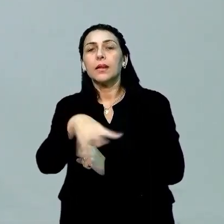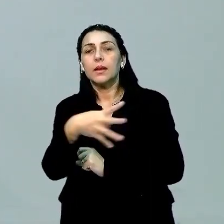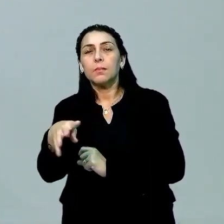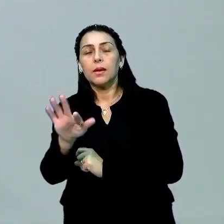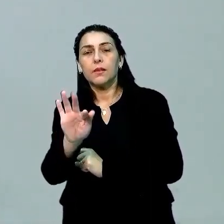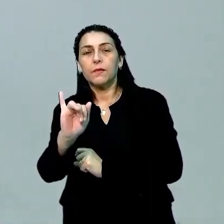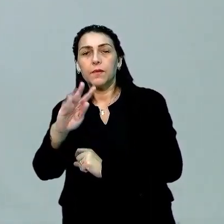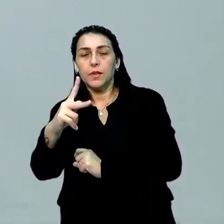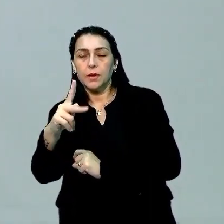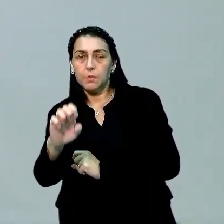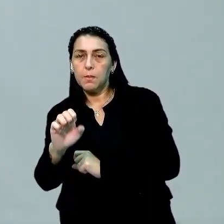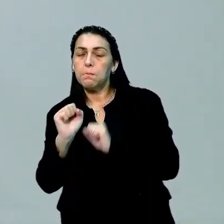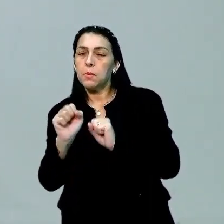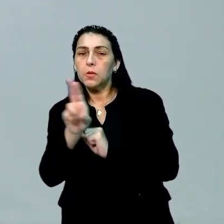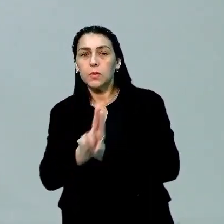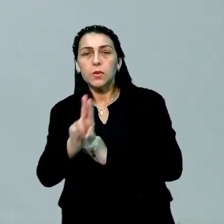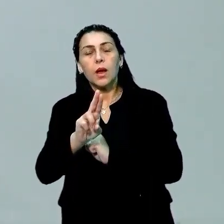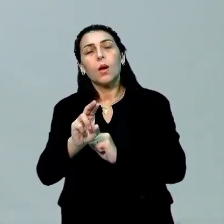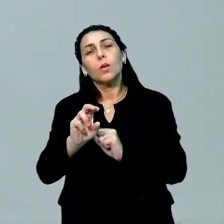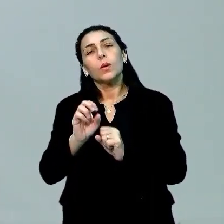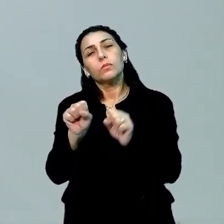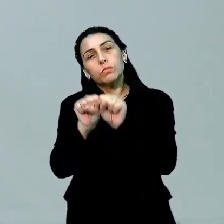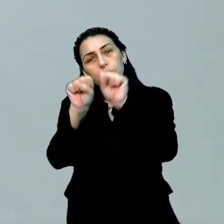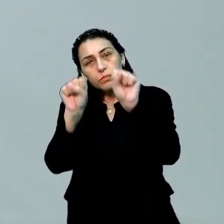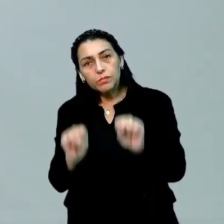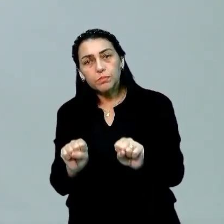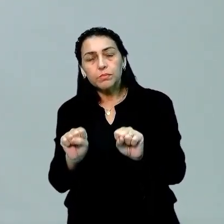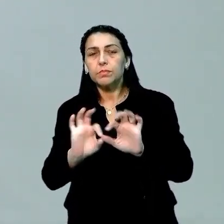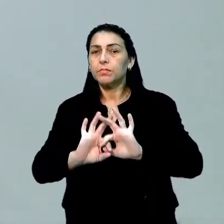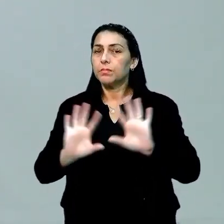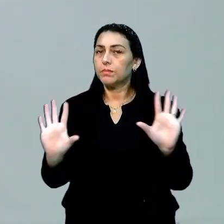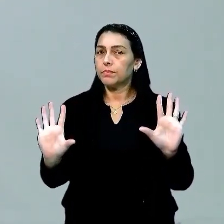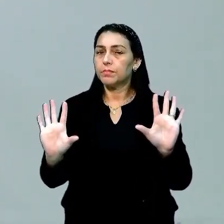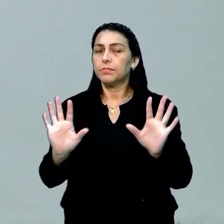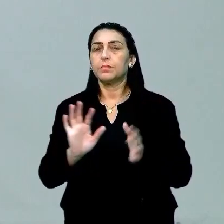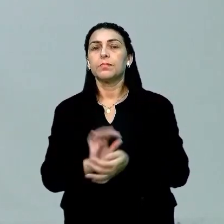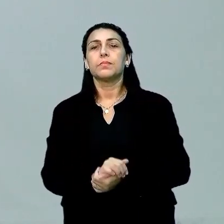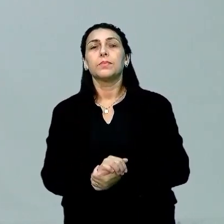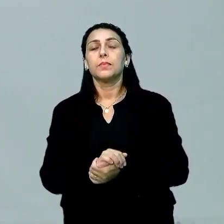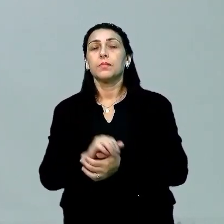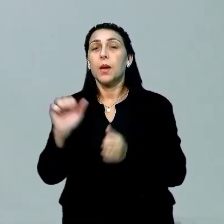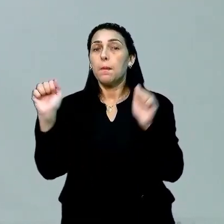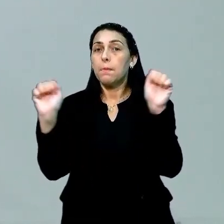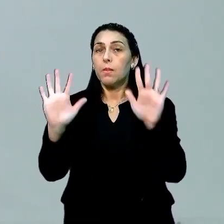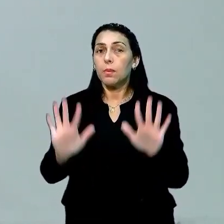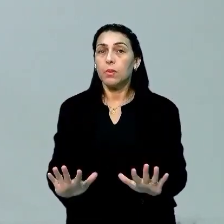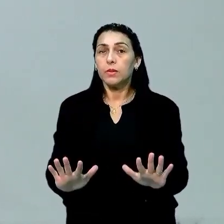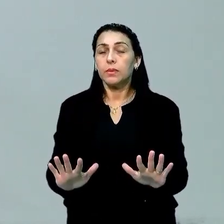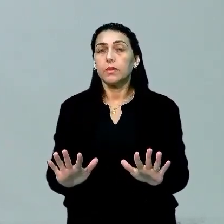pode usar qualquer sistema, tá? Uma promoção,